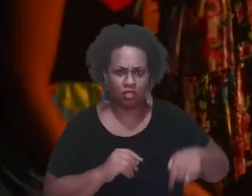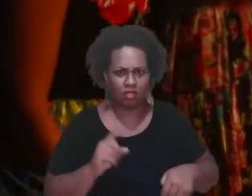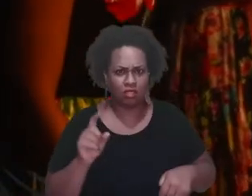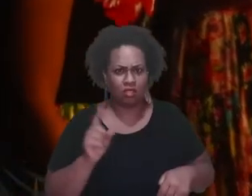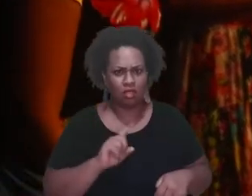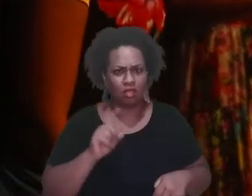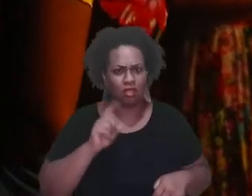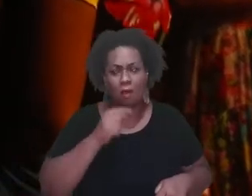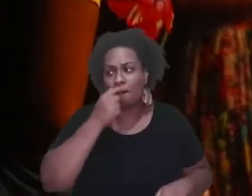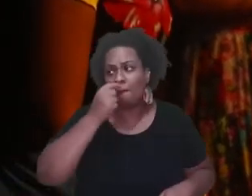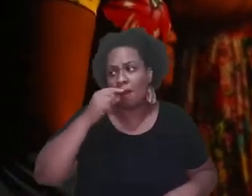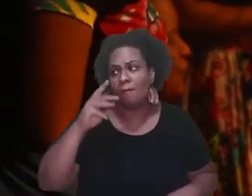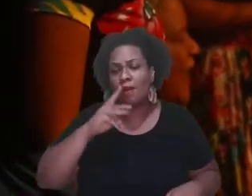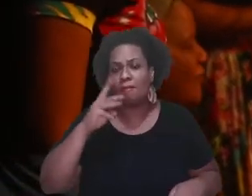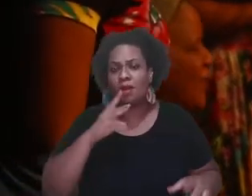daqui